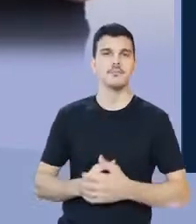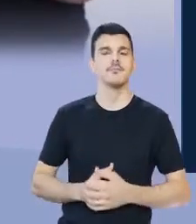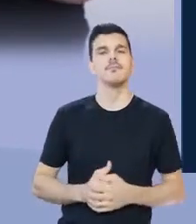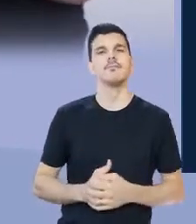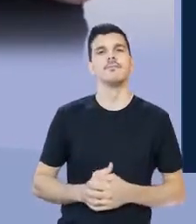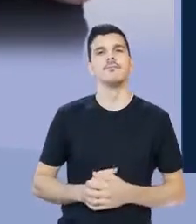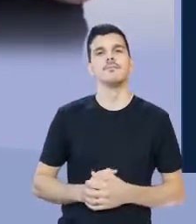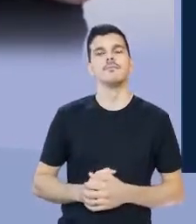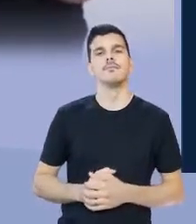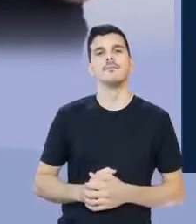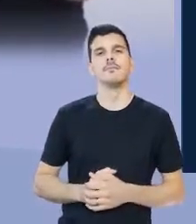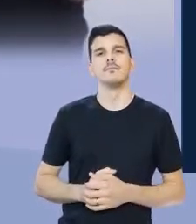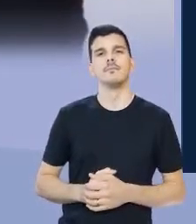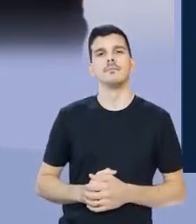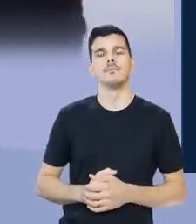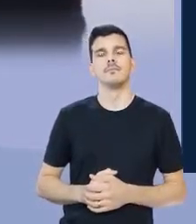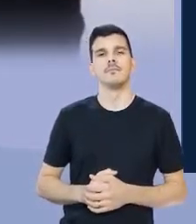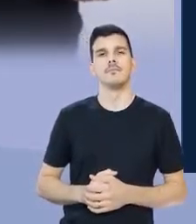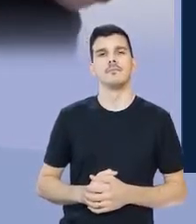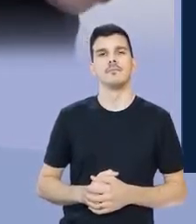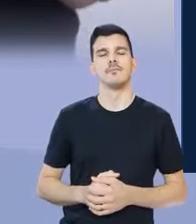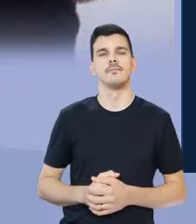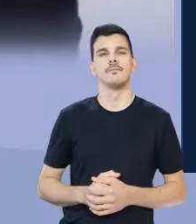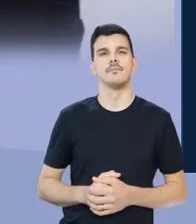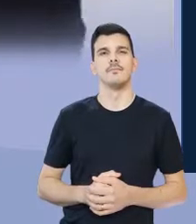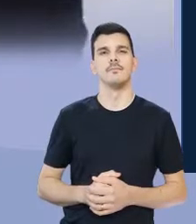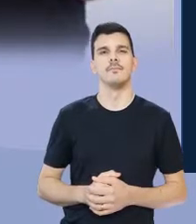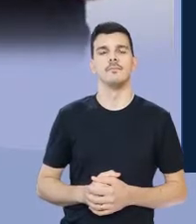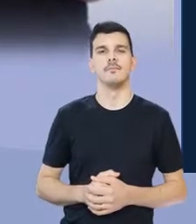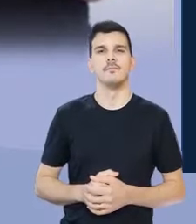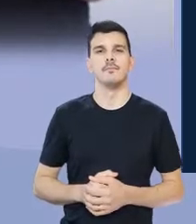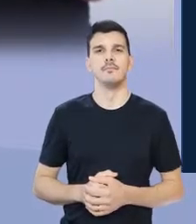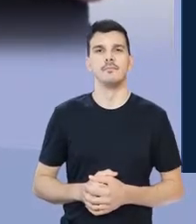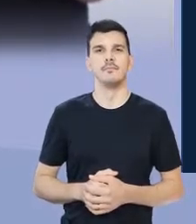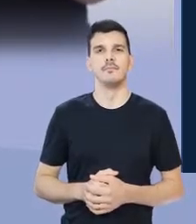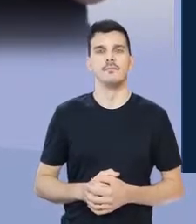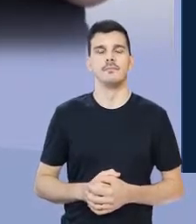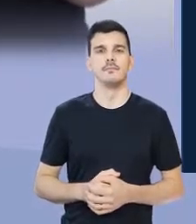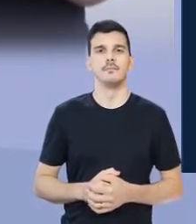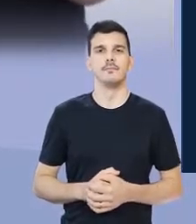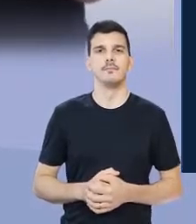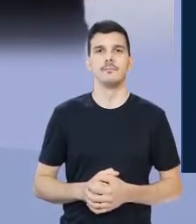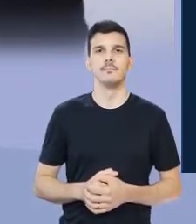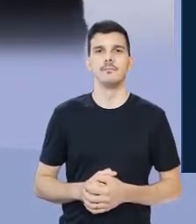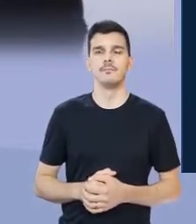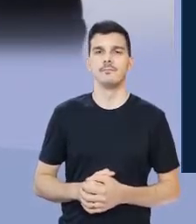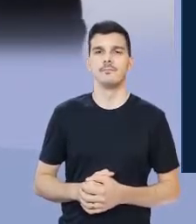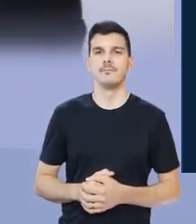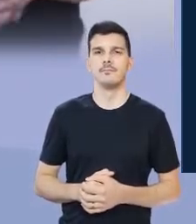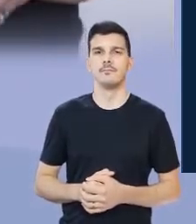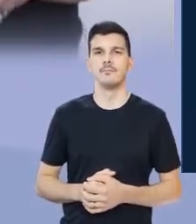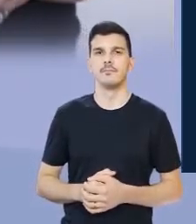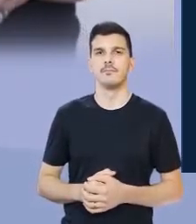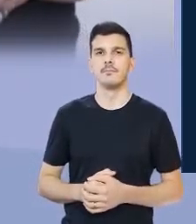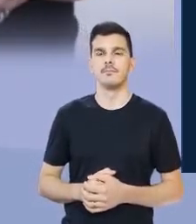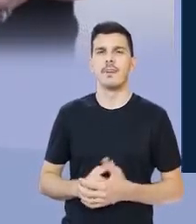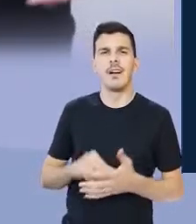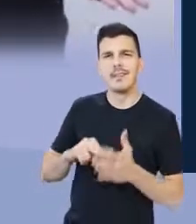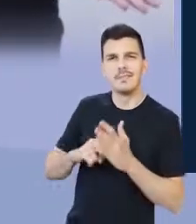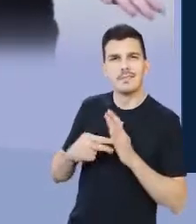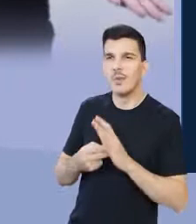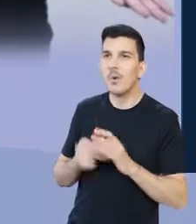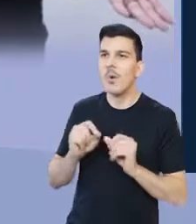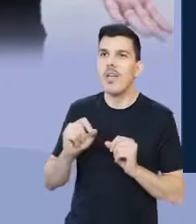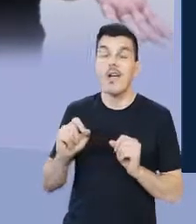que diz Paulo Leminski. Não discuto com o destino. O que pintar, eu assino.